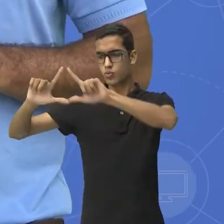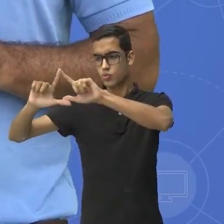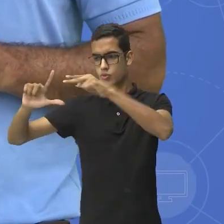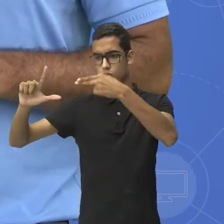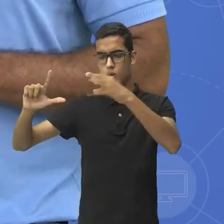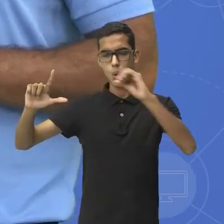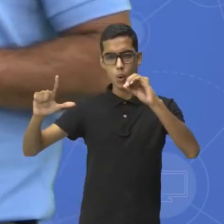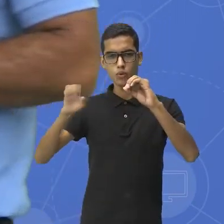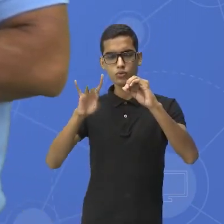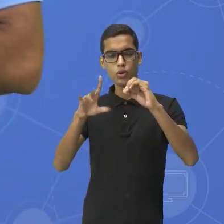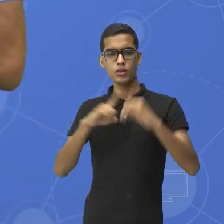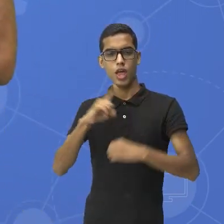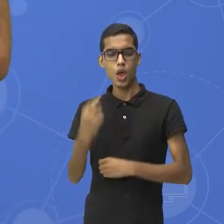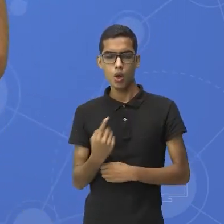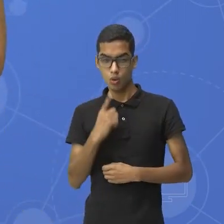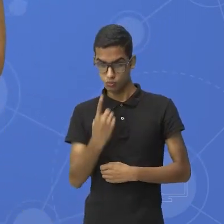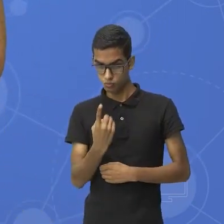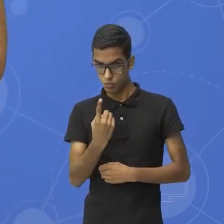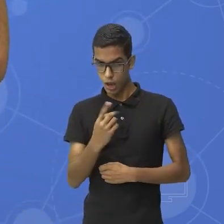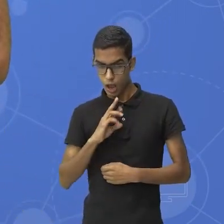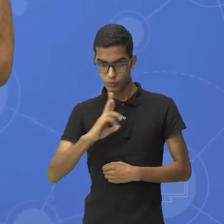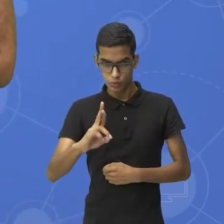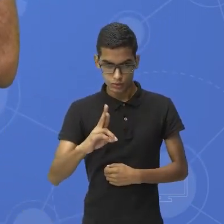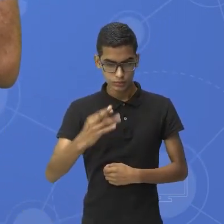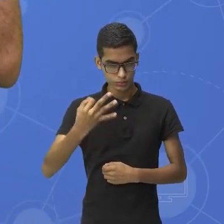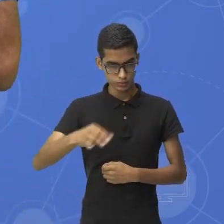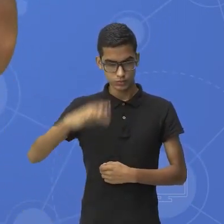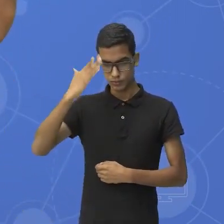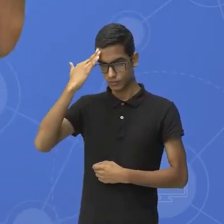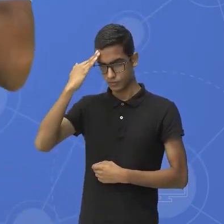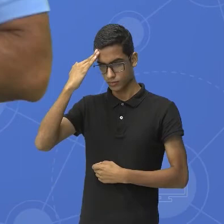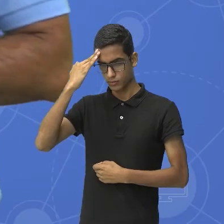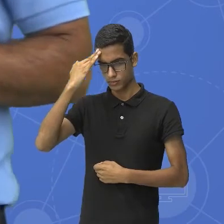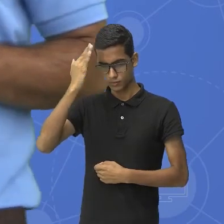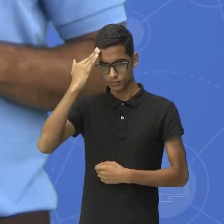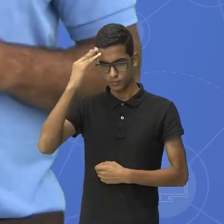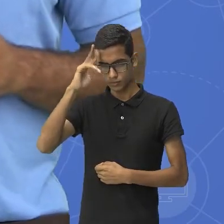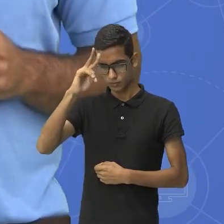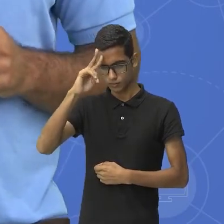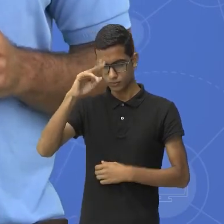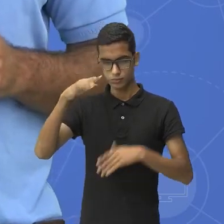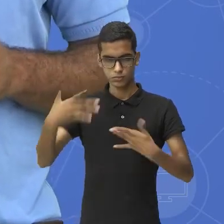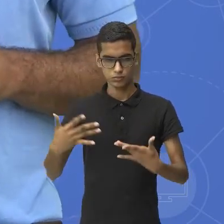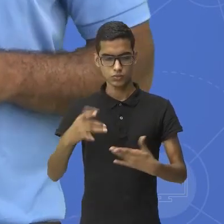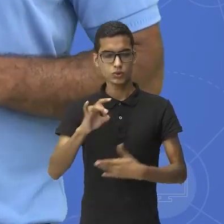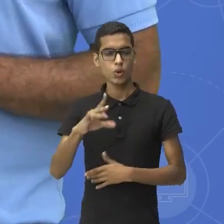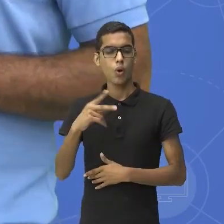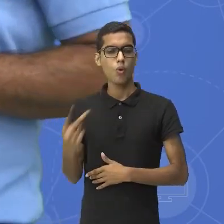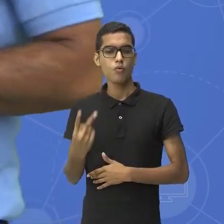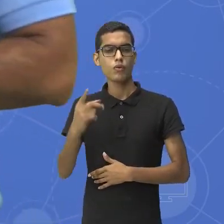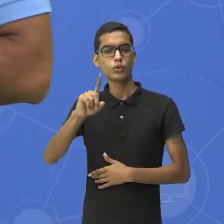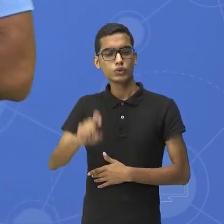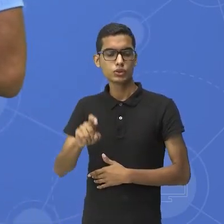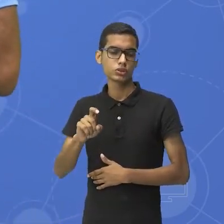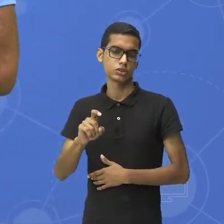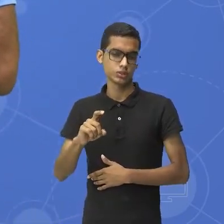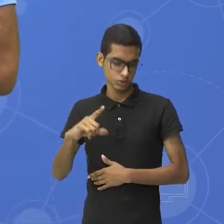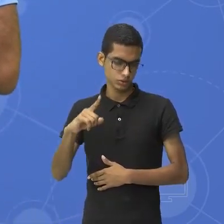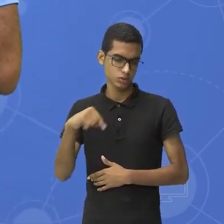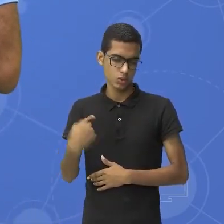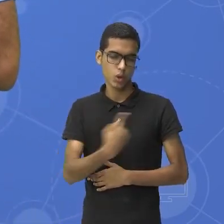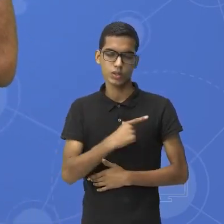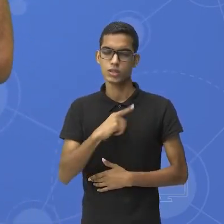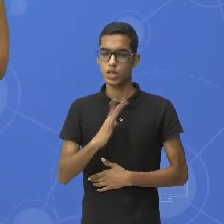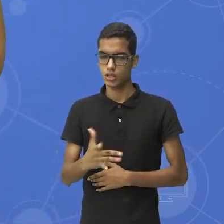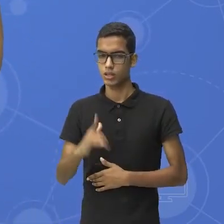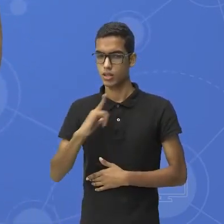né? Então, por isso que ele tocou o eixo x num único ponto, que é só um valor de x que nós temos, tá? Percebo que isso aconteceu tanto aqui no